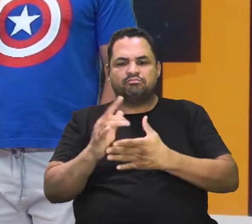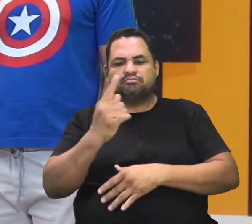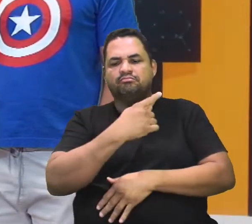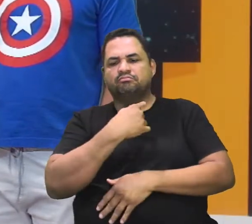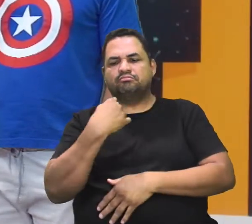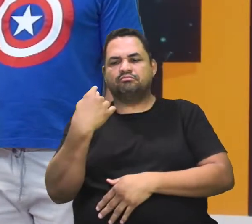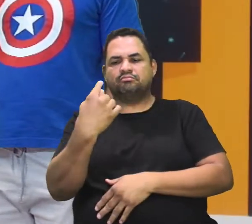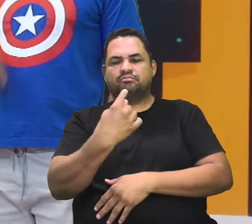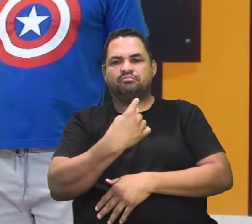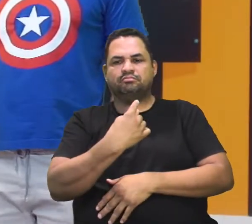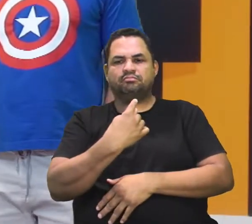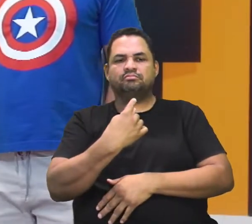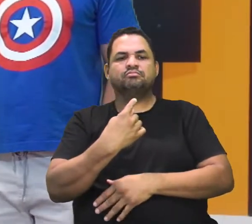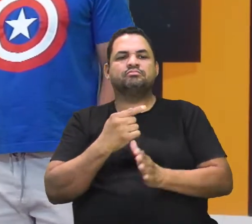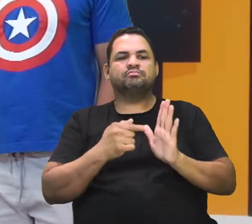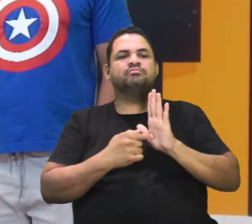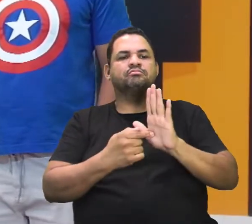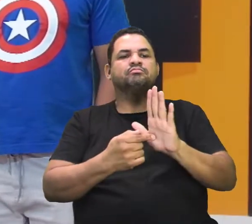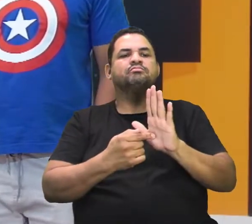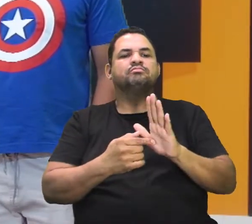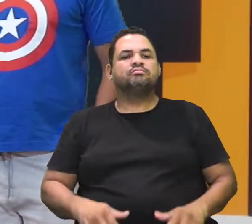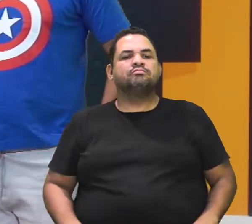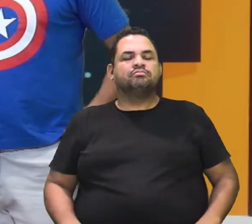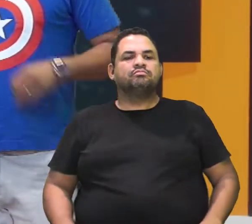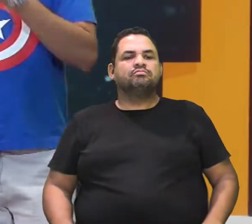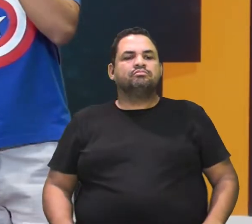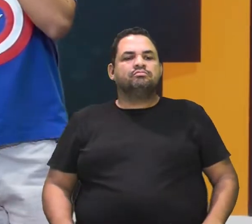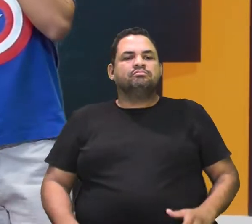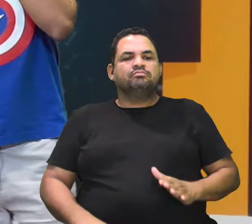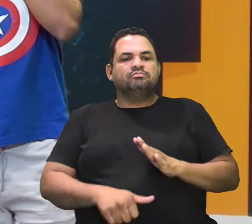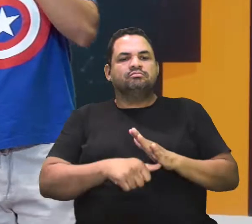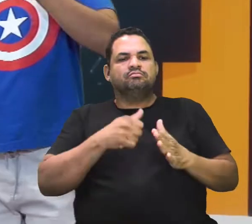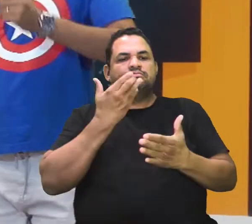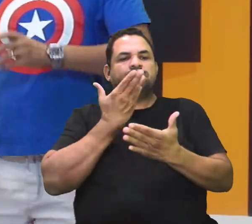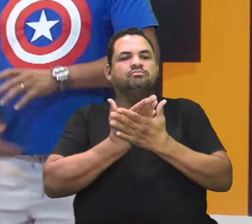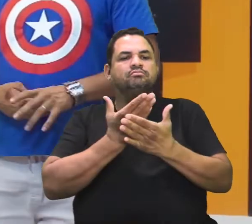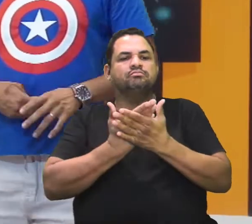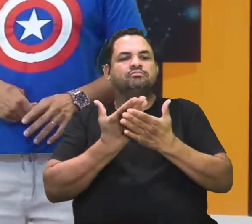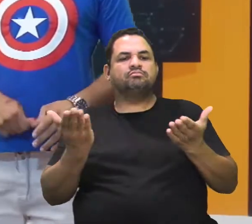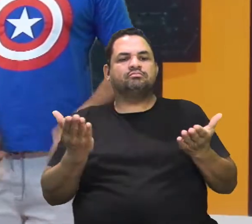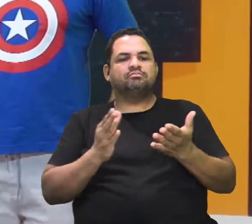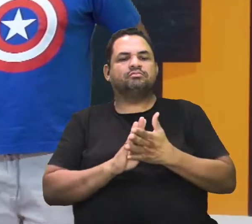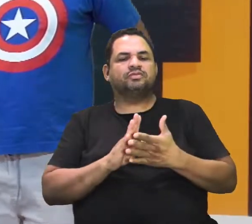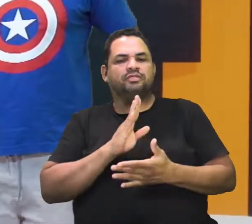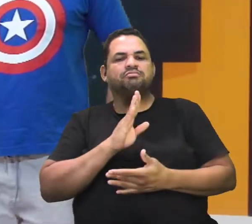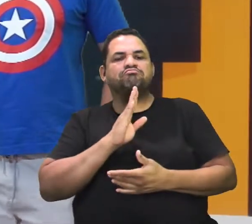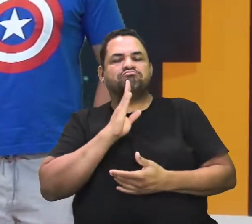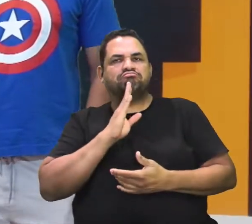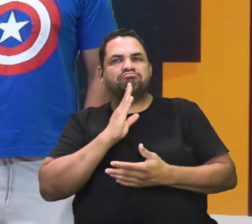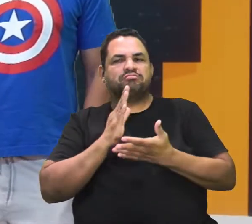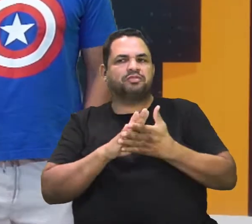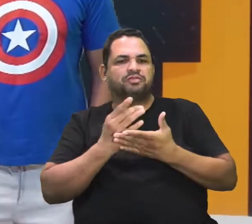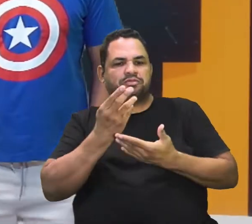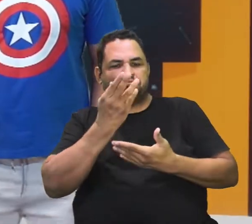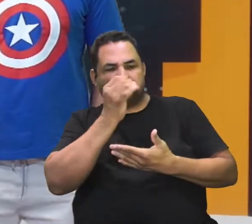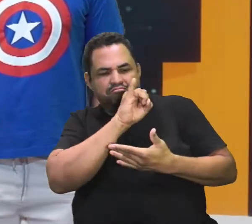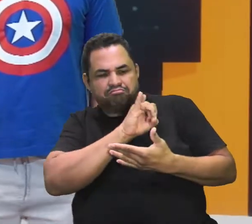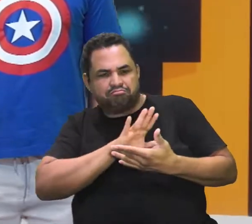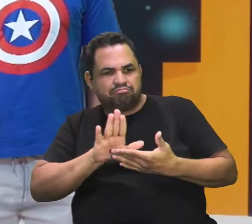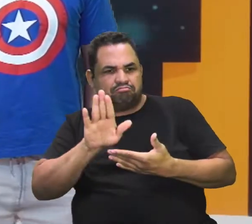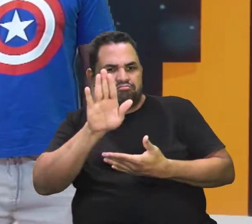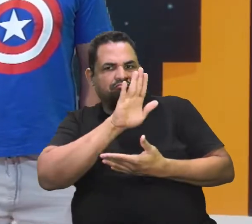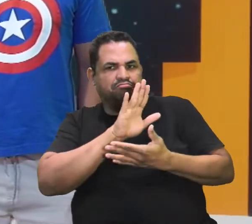mostramos lá como é que é a questão da elipse, né? Na primeira aula de cônicas, a gente fez a parte de reconhecimento das figuras, das